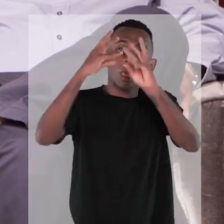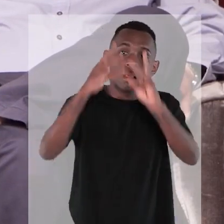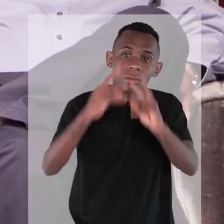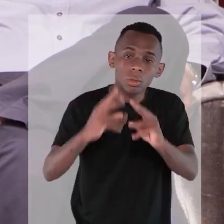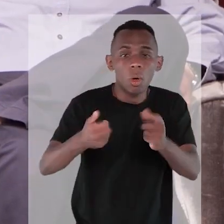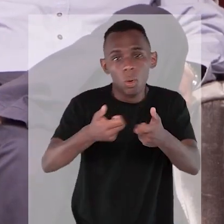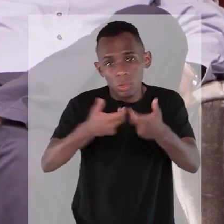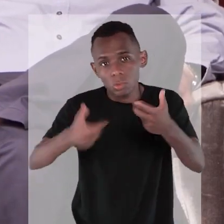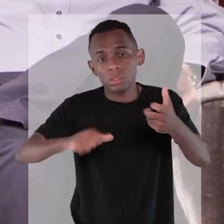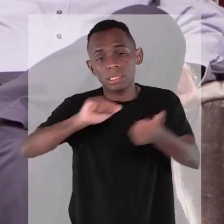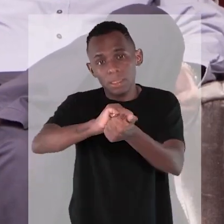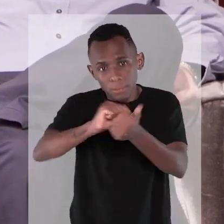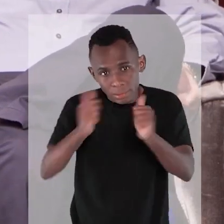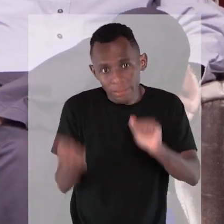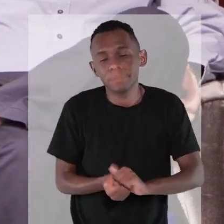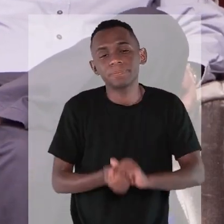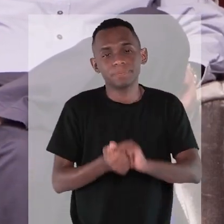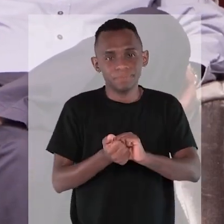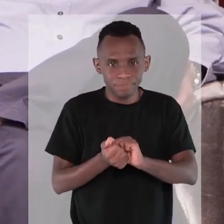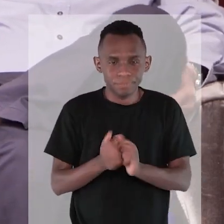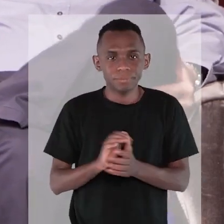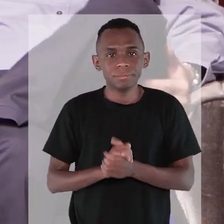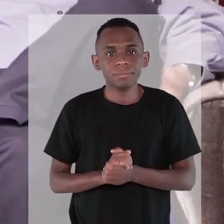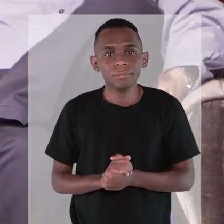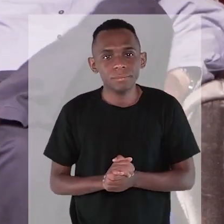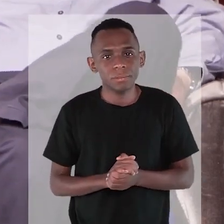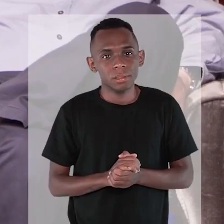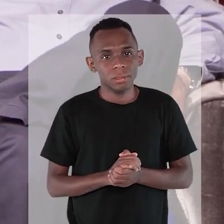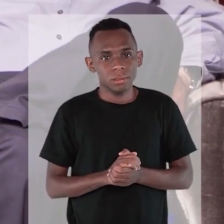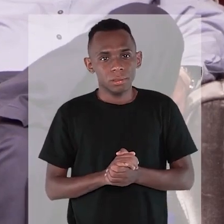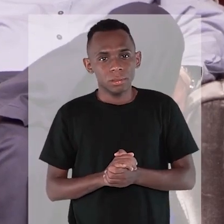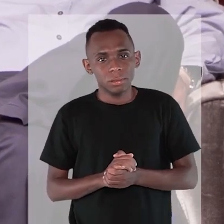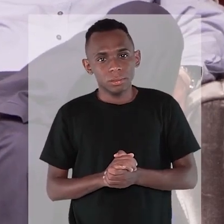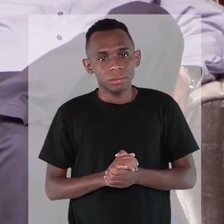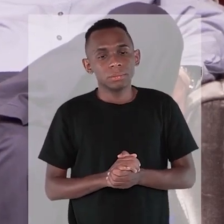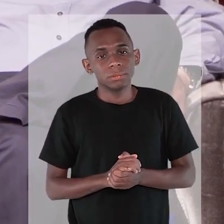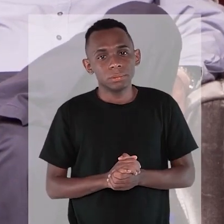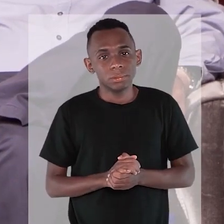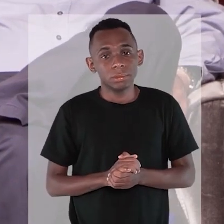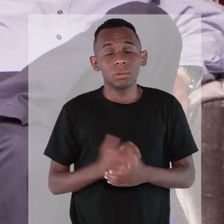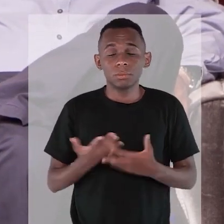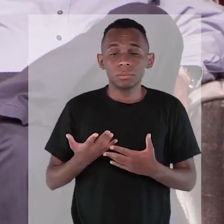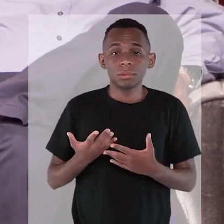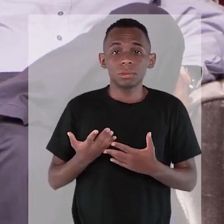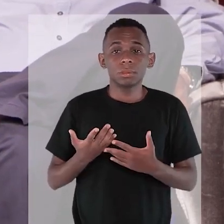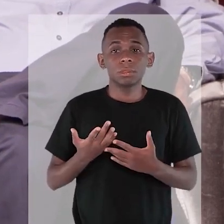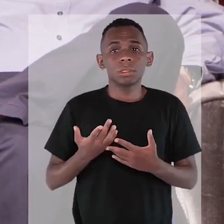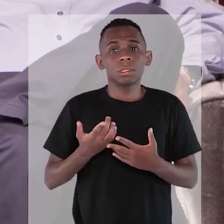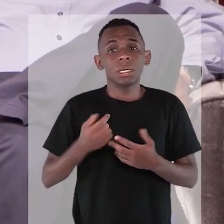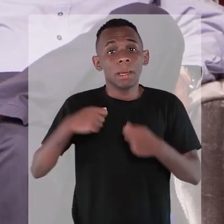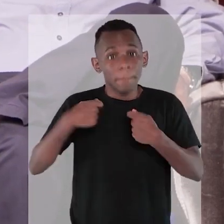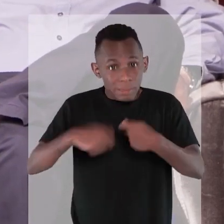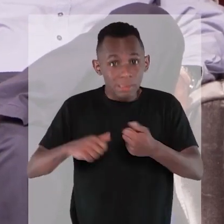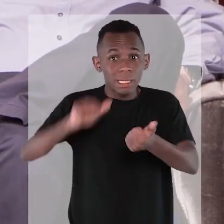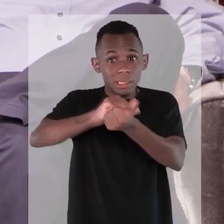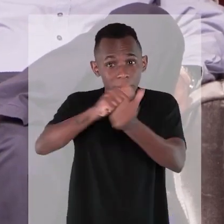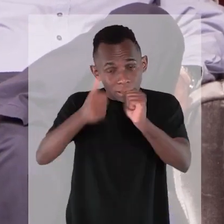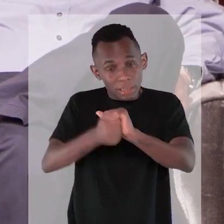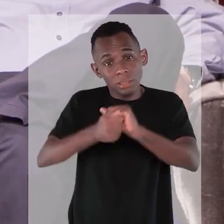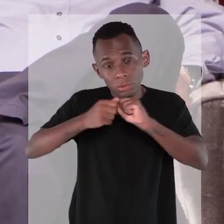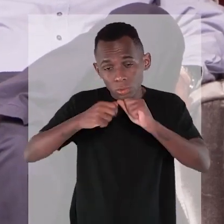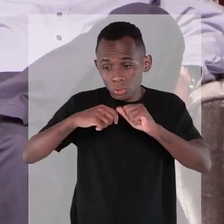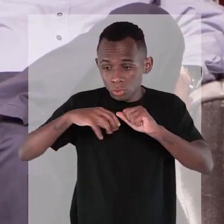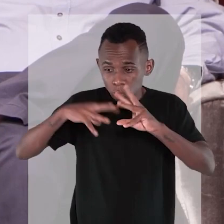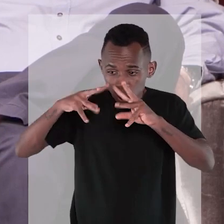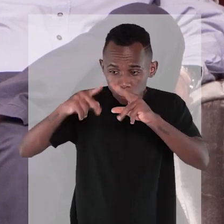Derrida, ele realmente tem um desenvolvimento, né, muito, muito forte, muito sólido, mas tem que desconstruir tudo que está aí